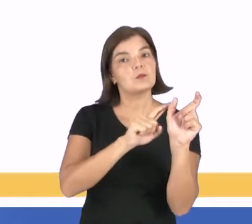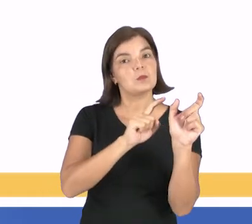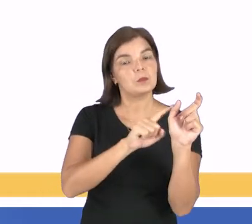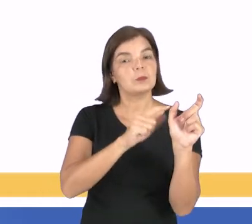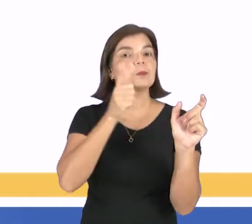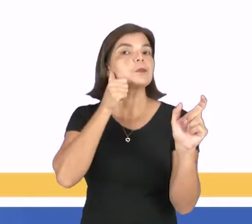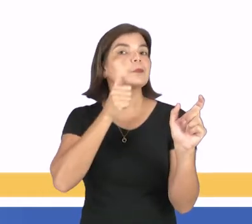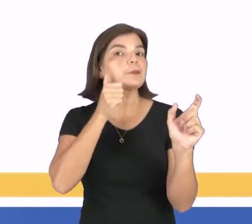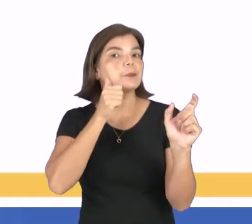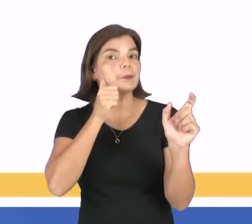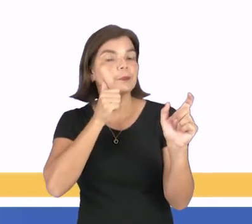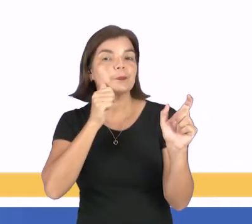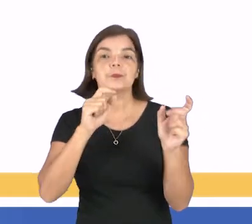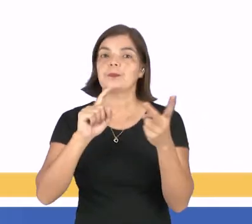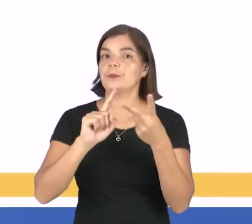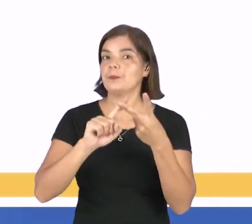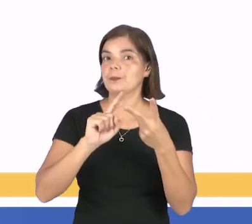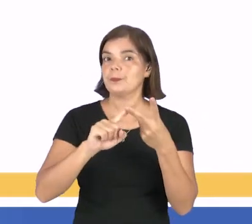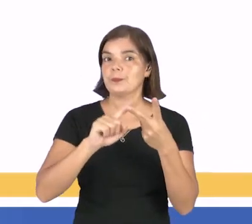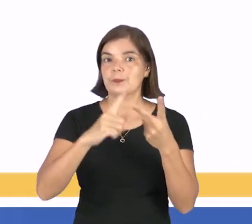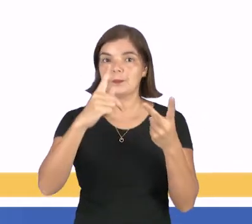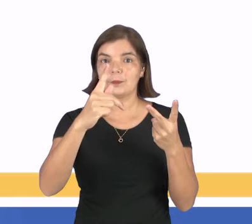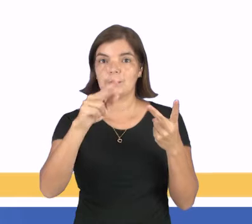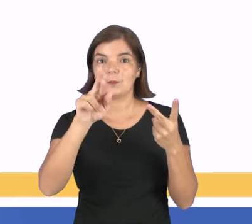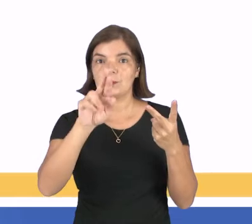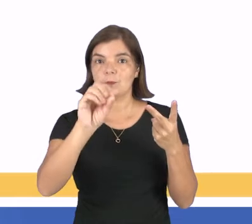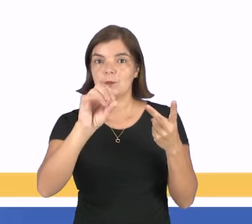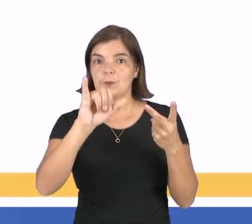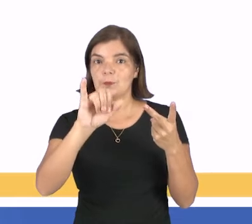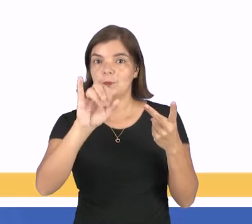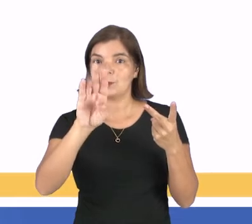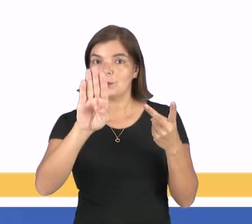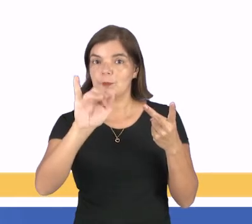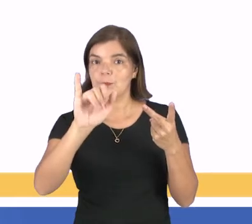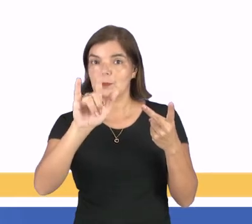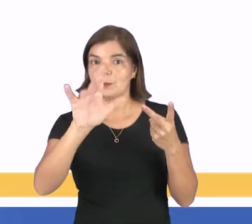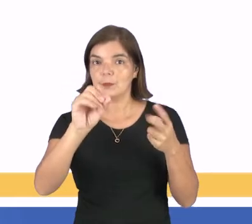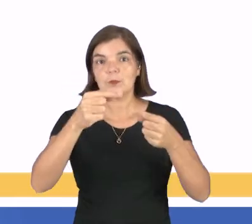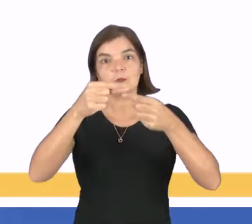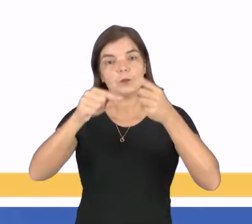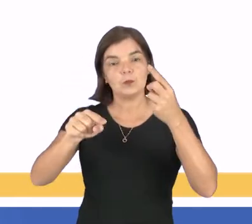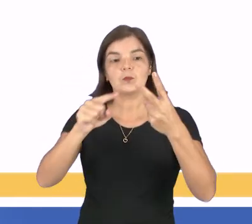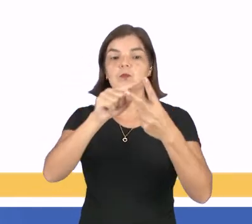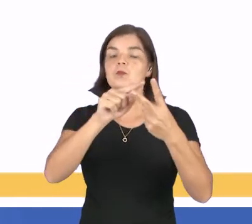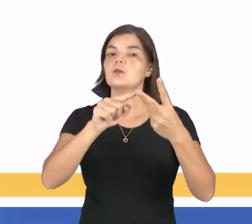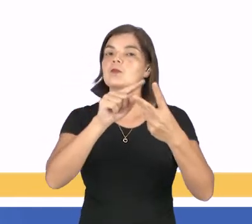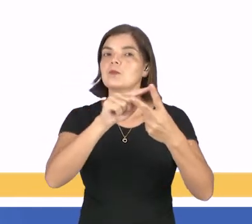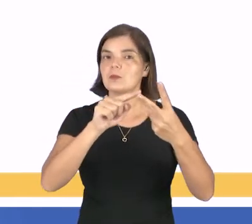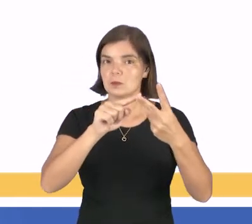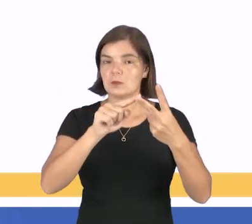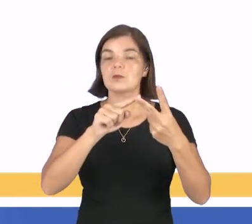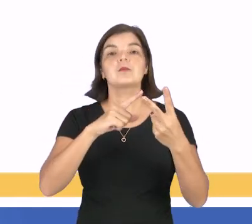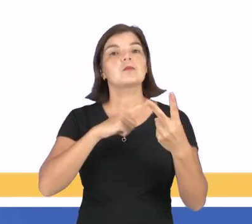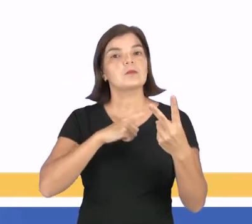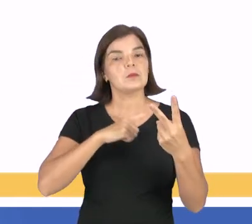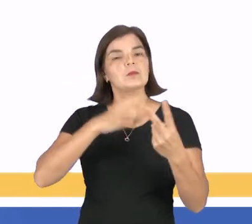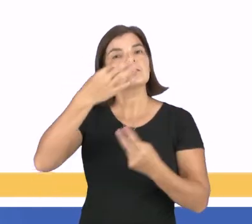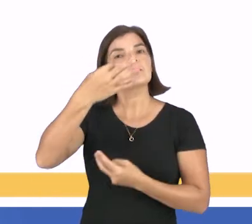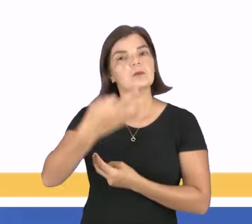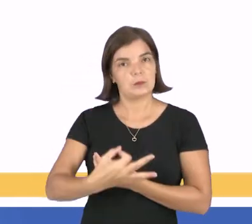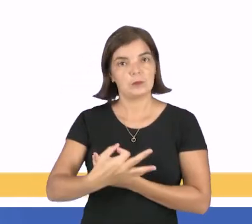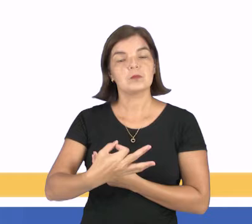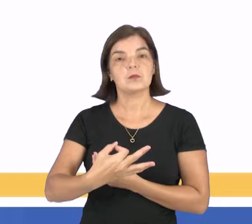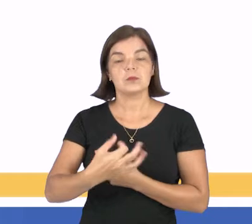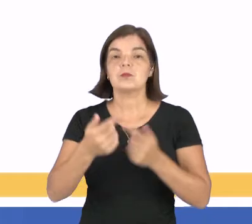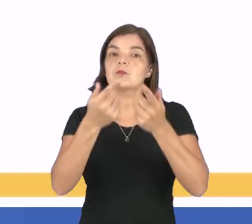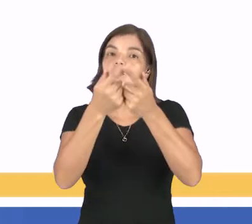escrito proibida e na segunda placa está escrito proibido. As duas placas, gente, elas estão corretas de